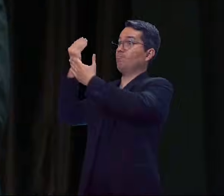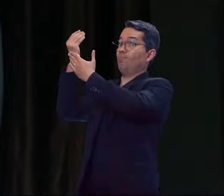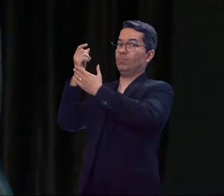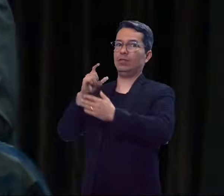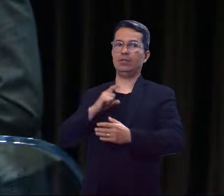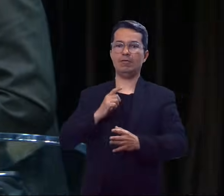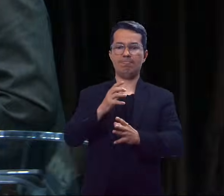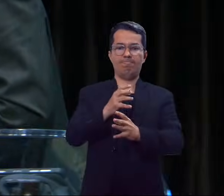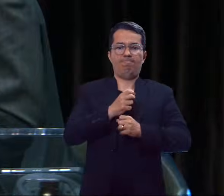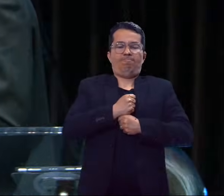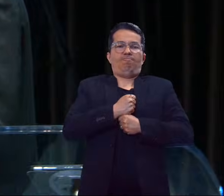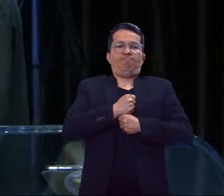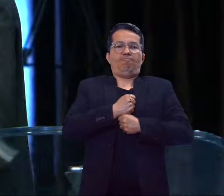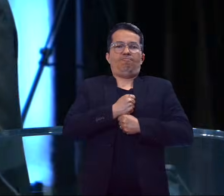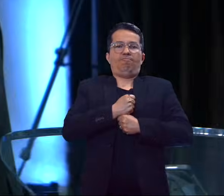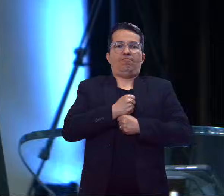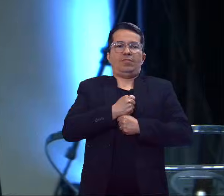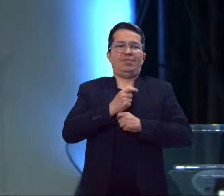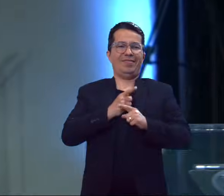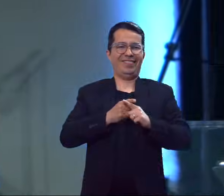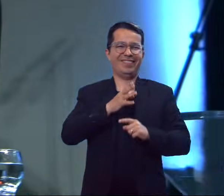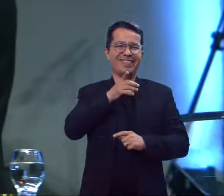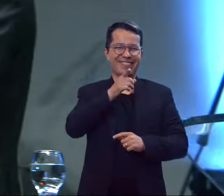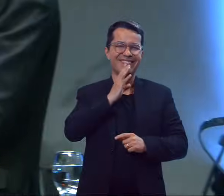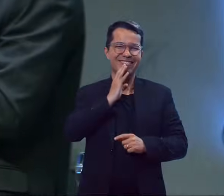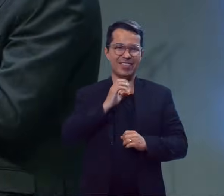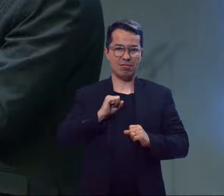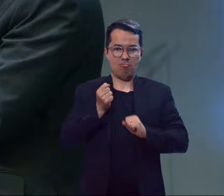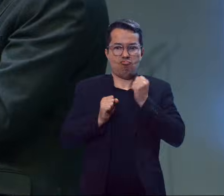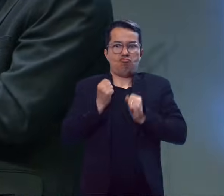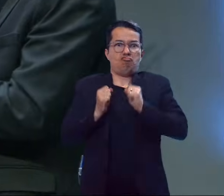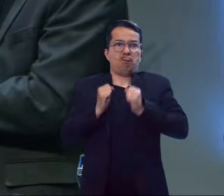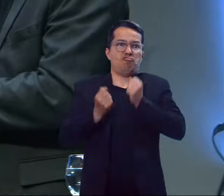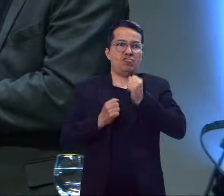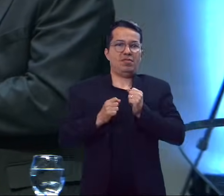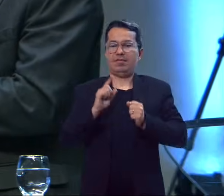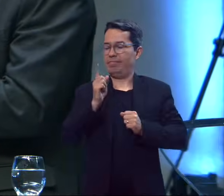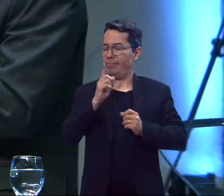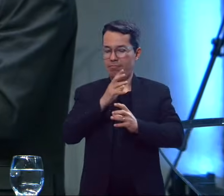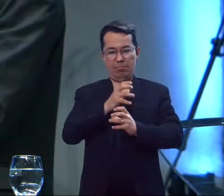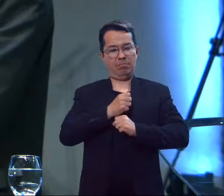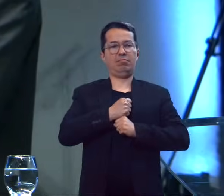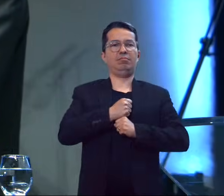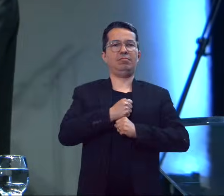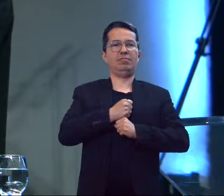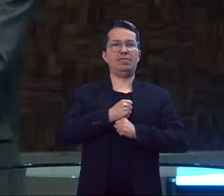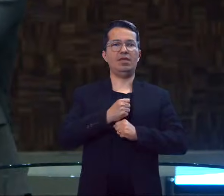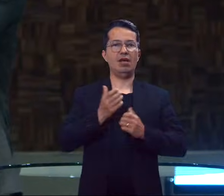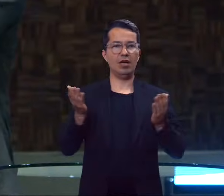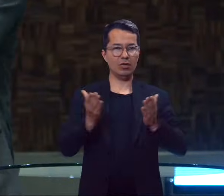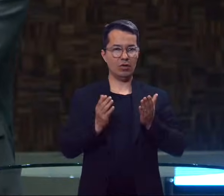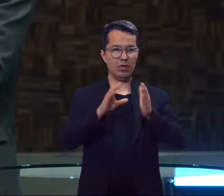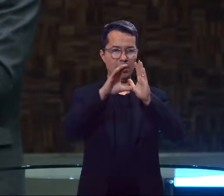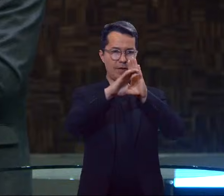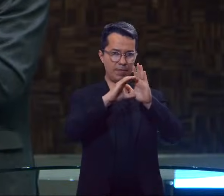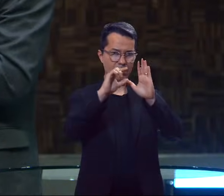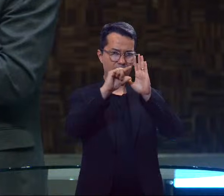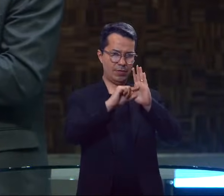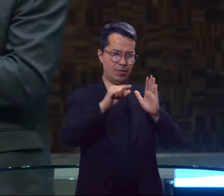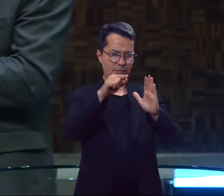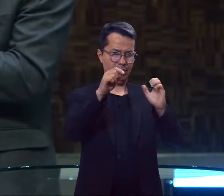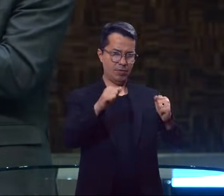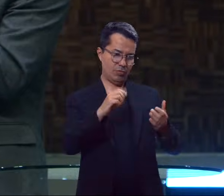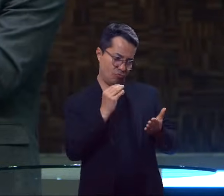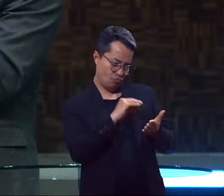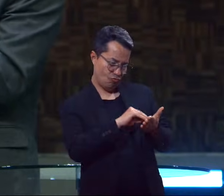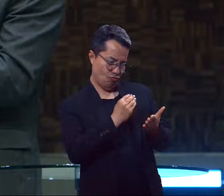agora eu vou citar vários textos da Bíblia. Se você quiser, pode anotar no celular, tá? O bloco de notas, mas não é para ver notícia agora, tá